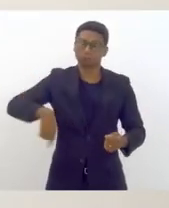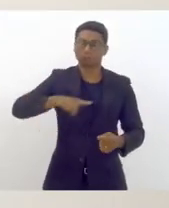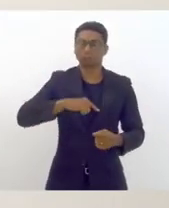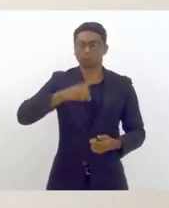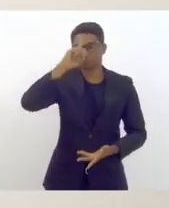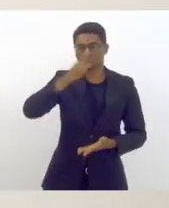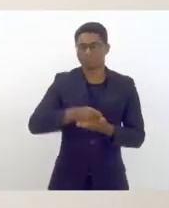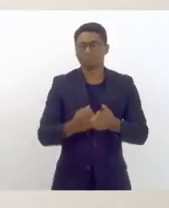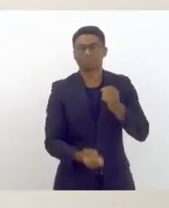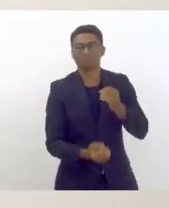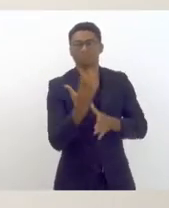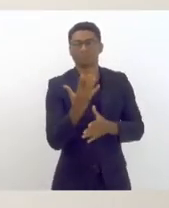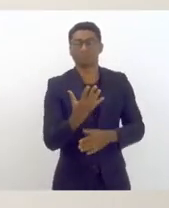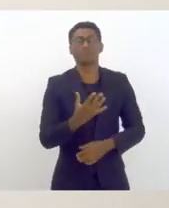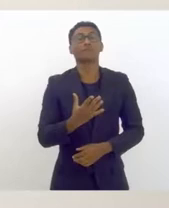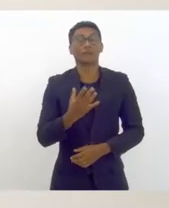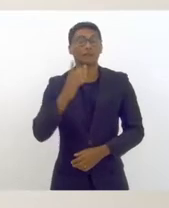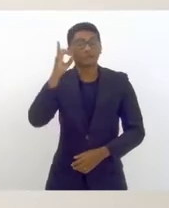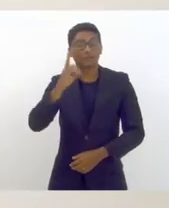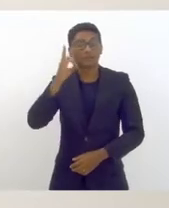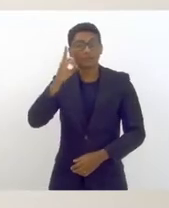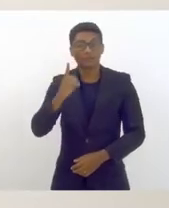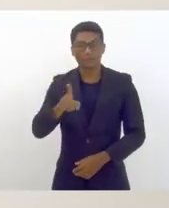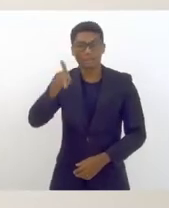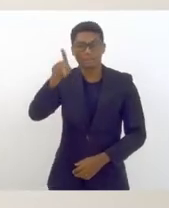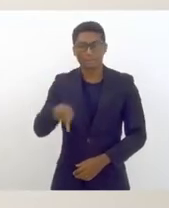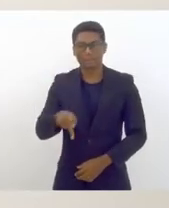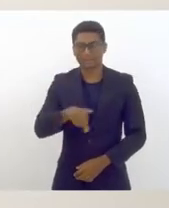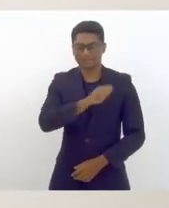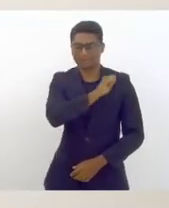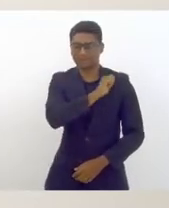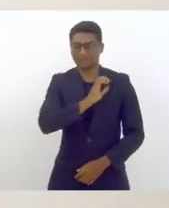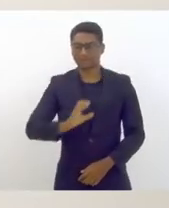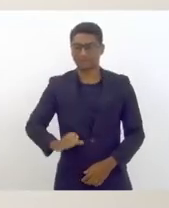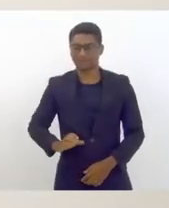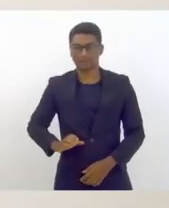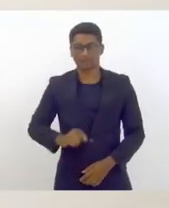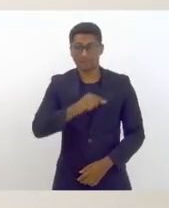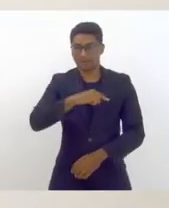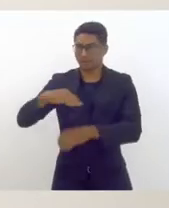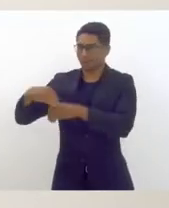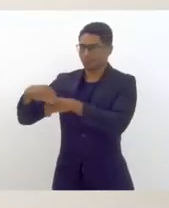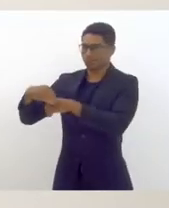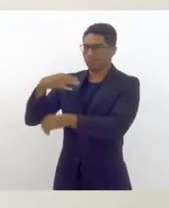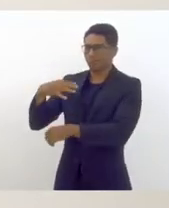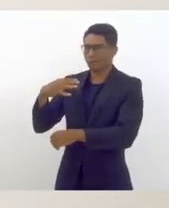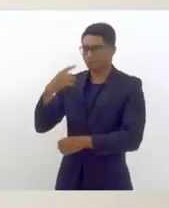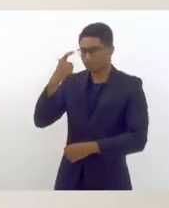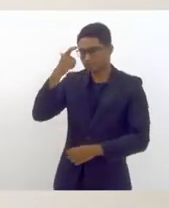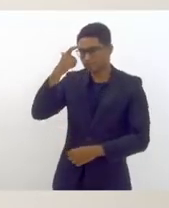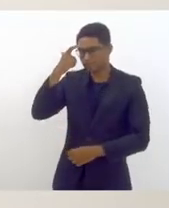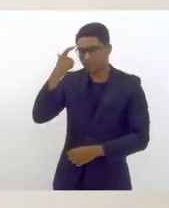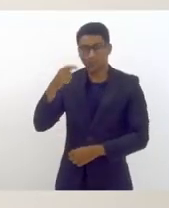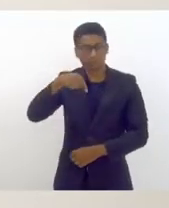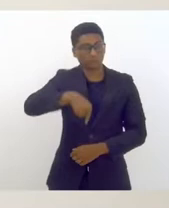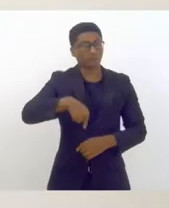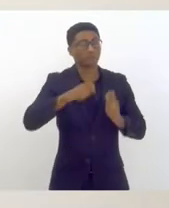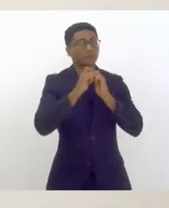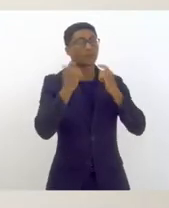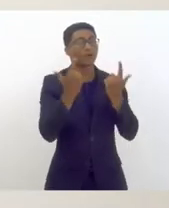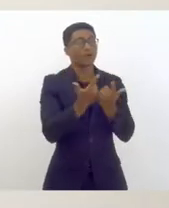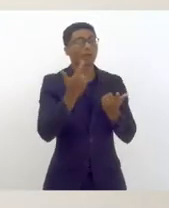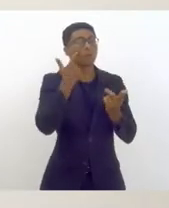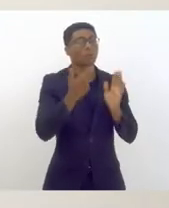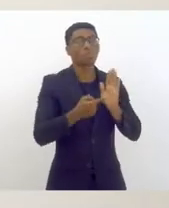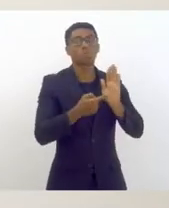André Siciliano, nosso presidente, transformou essa ideia, então, numa sugestão, numa resolução da Casa, junto com o